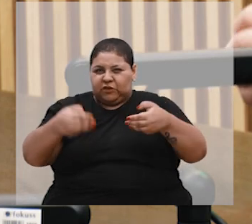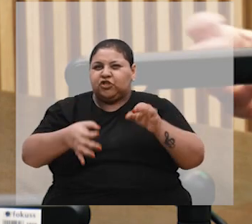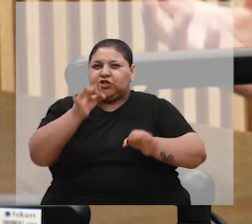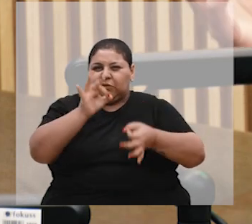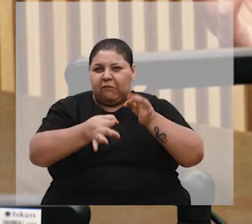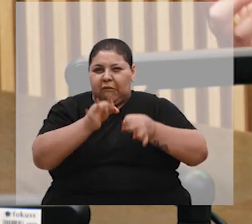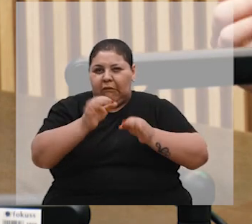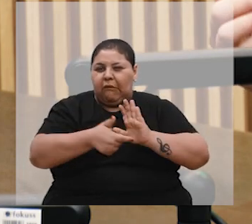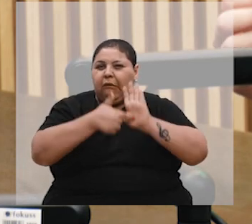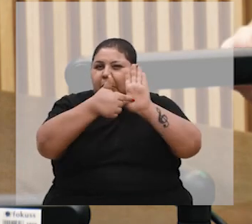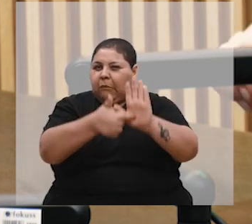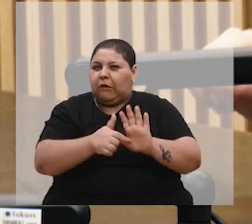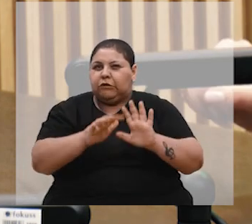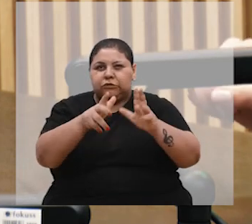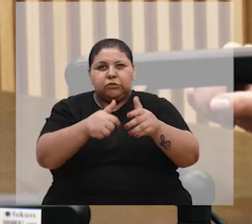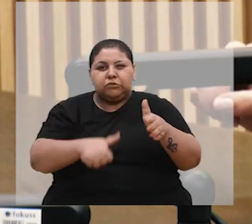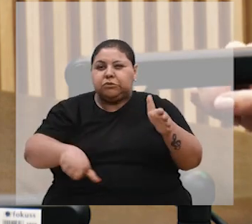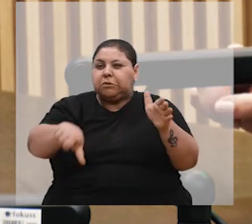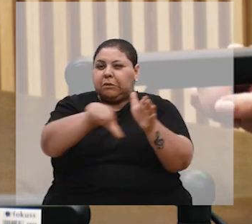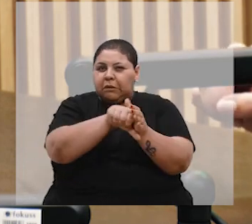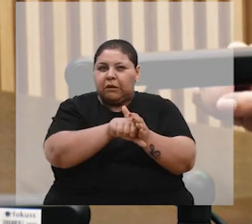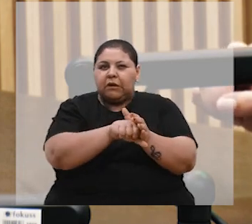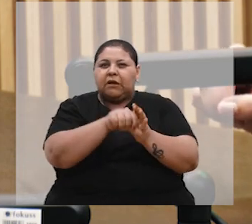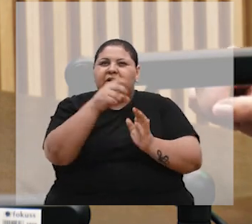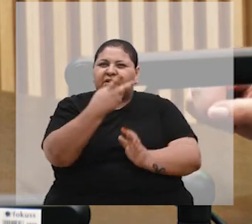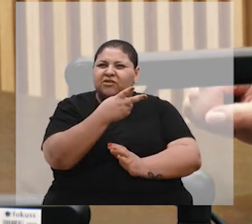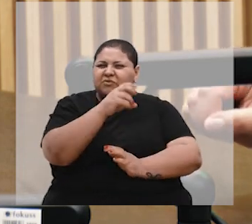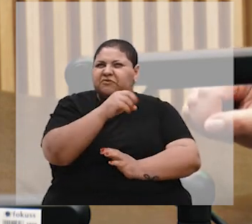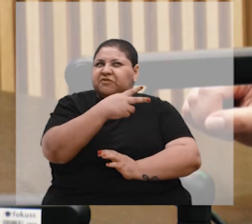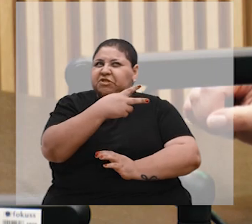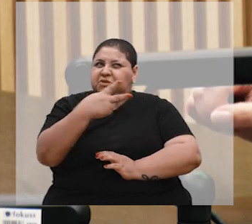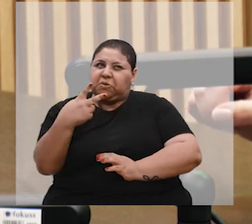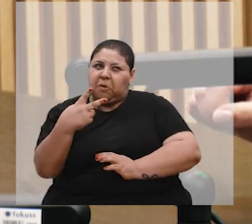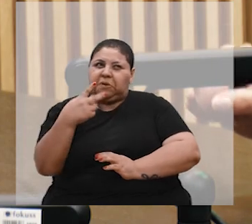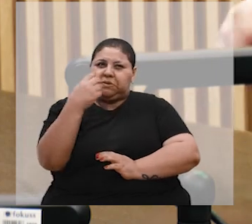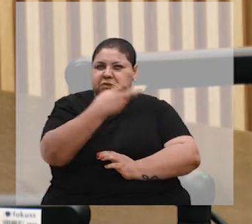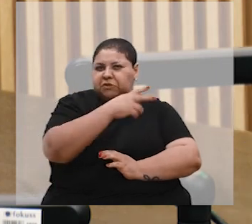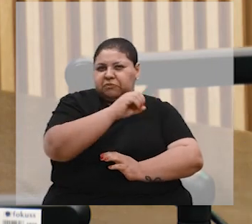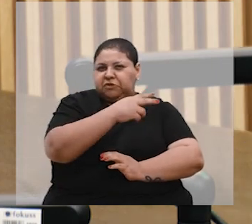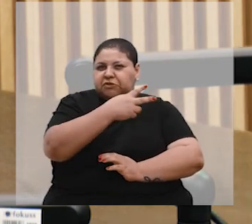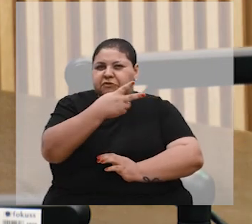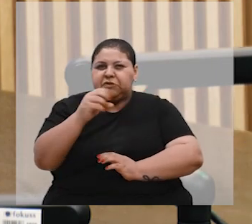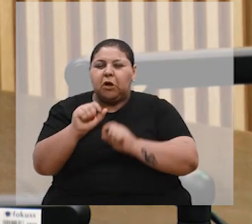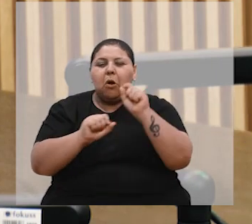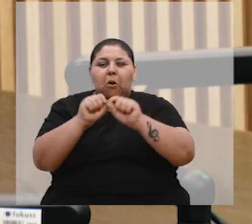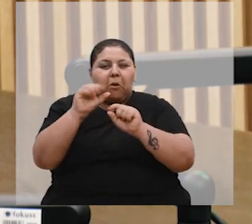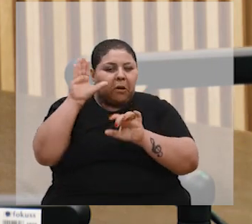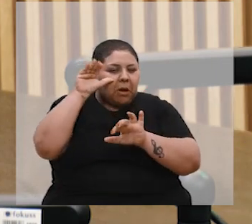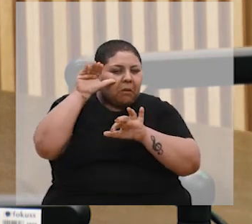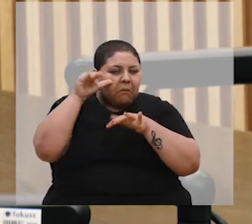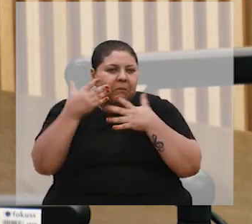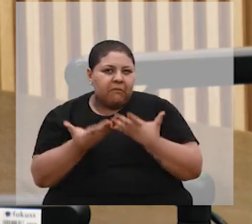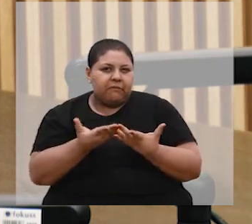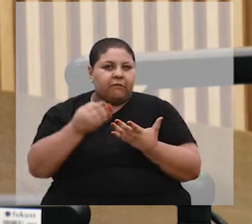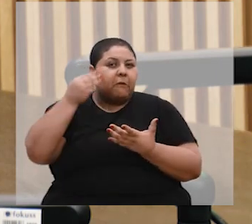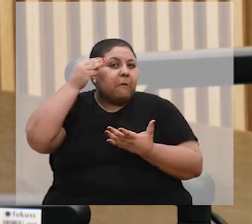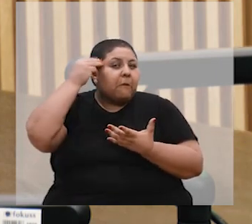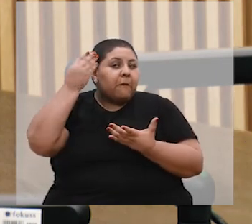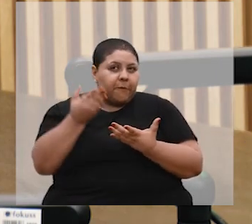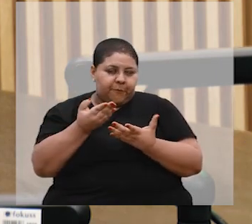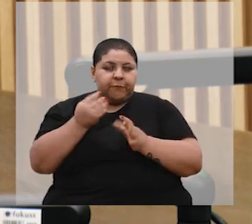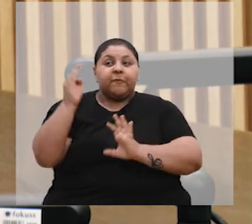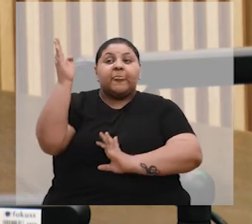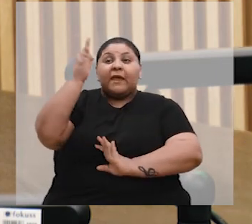levantamento dos dados de todos os crimes, né, cometidos ali no ano de 2022, 2020, né? O que a gente pode observar, Marcelo, disso?